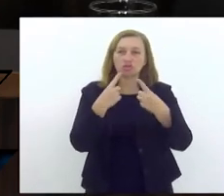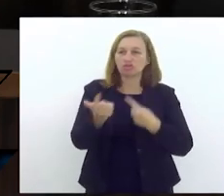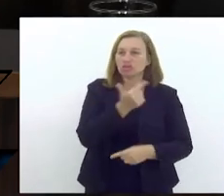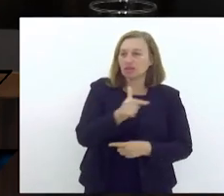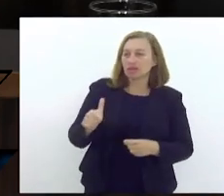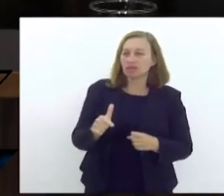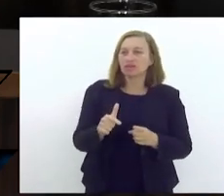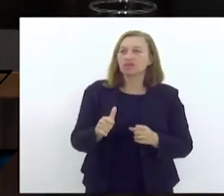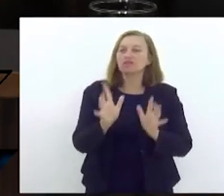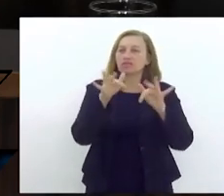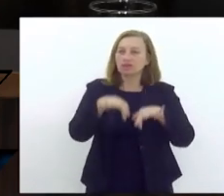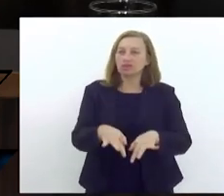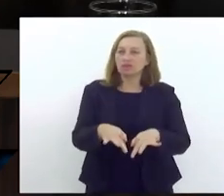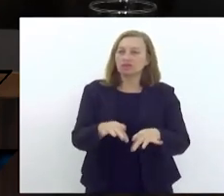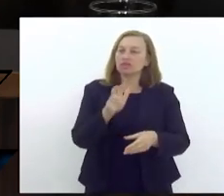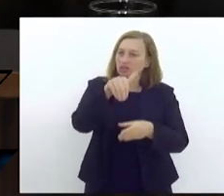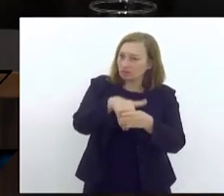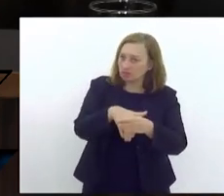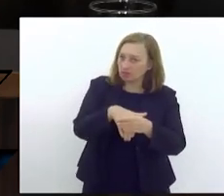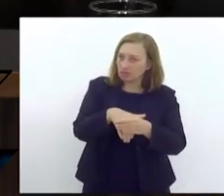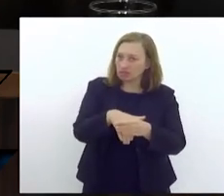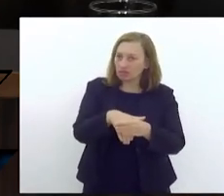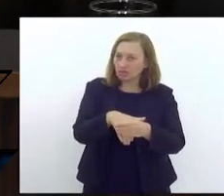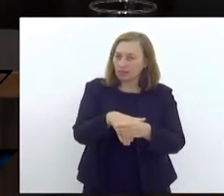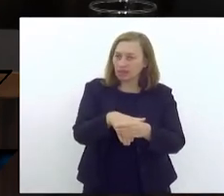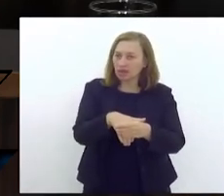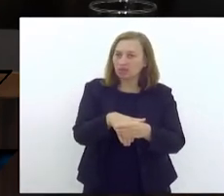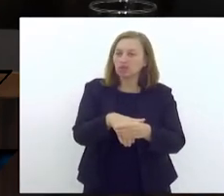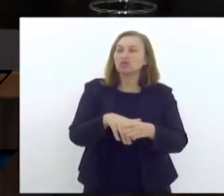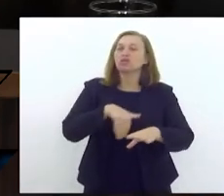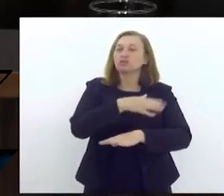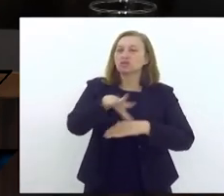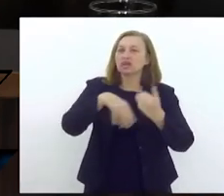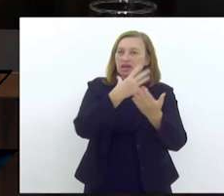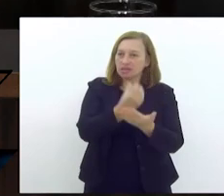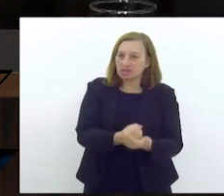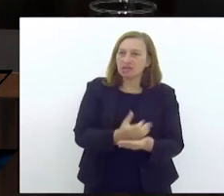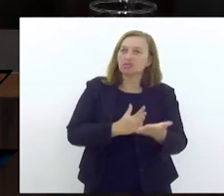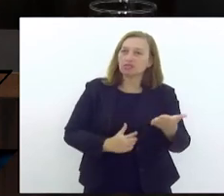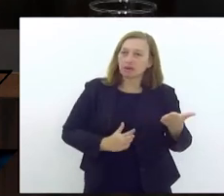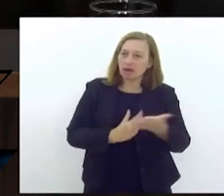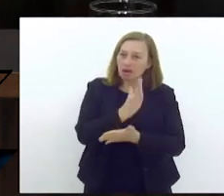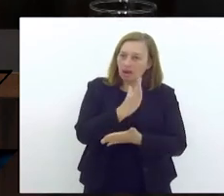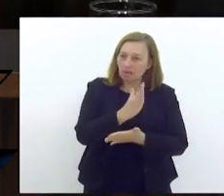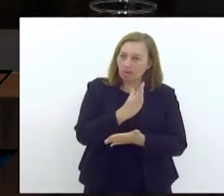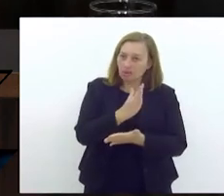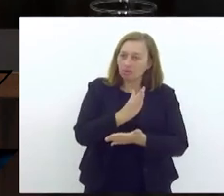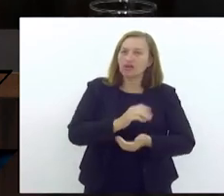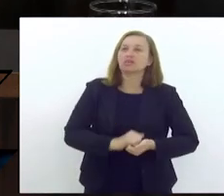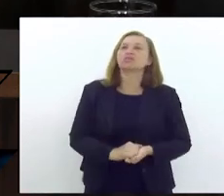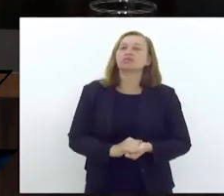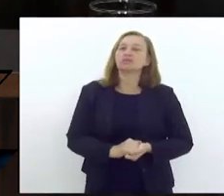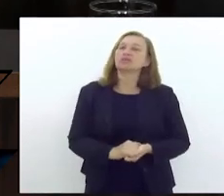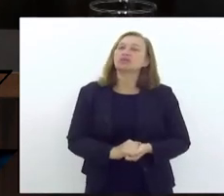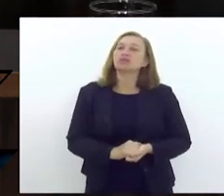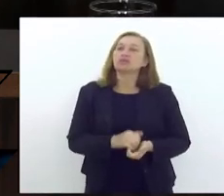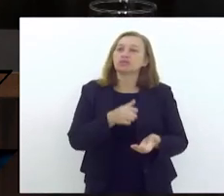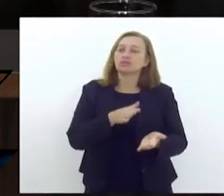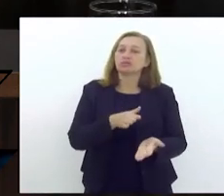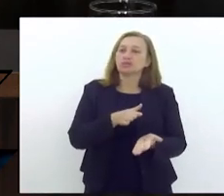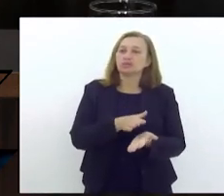discutir encerrada discussão em eh em votação senhores que a prova permanece Como estão aprovado vai